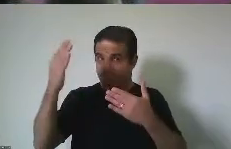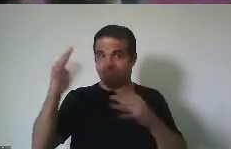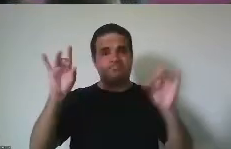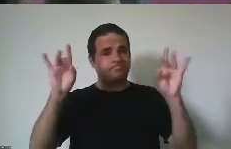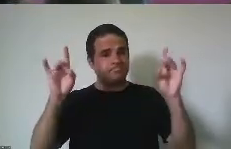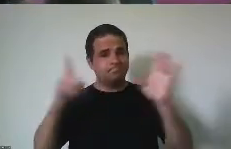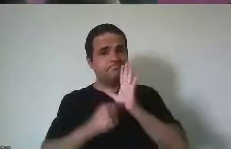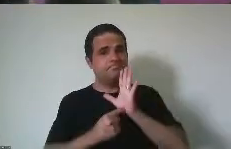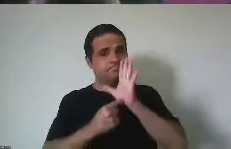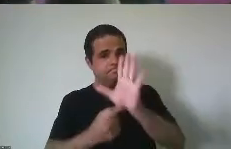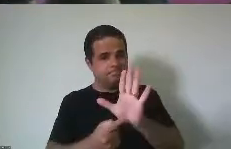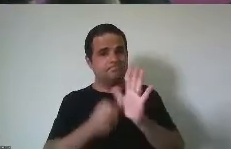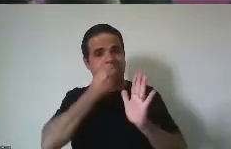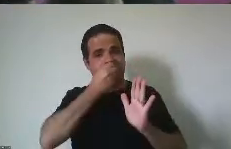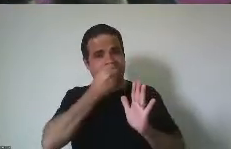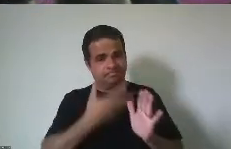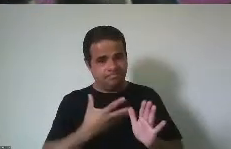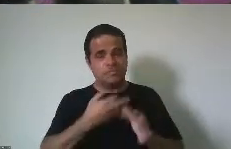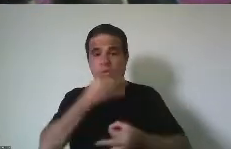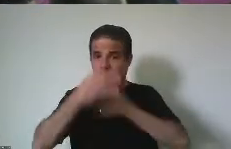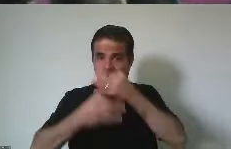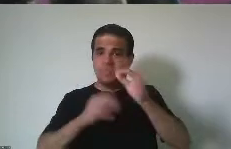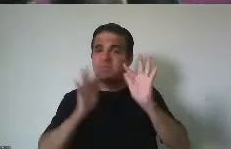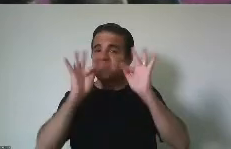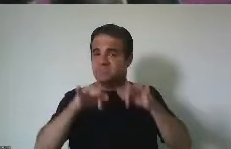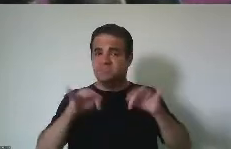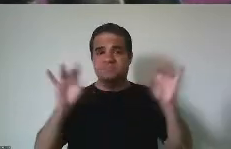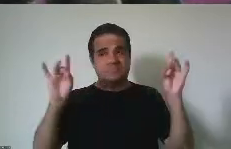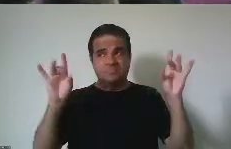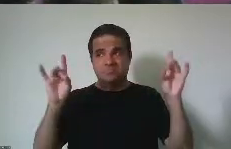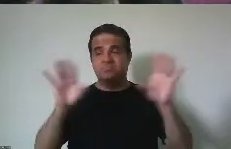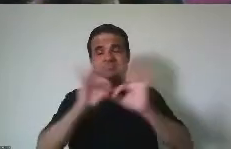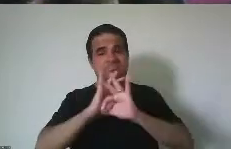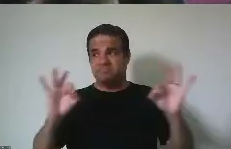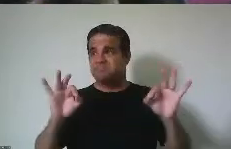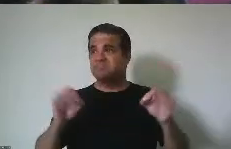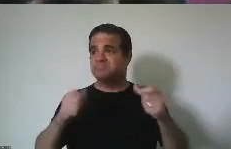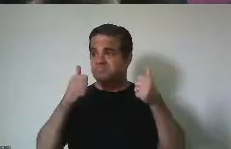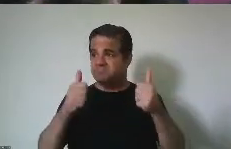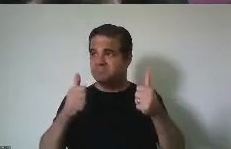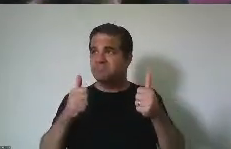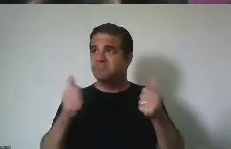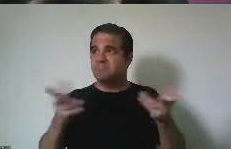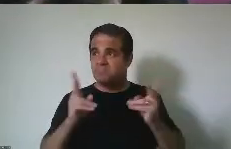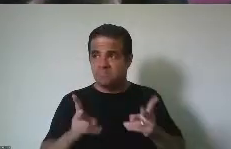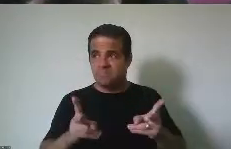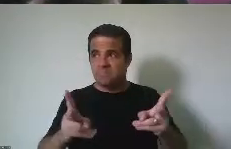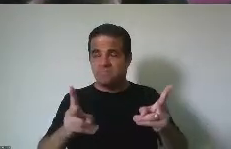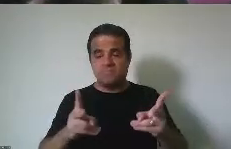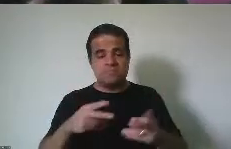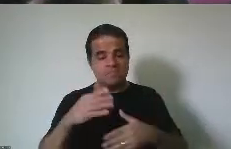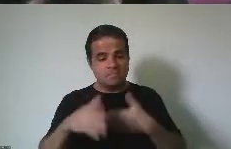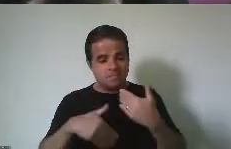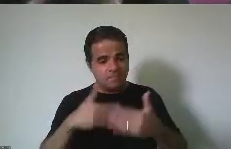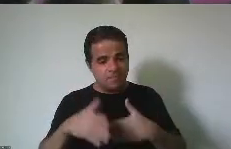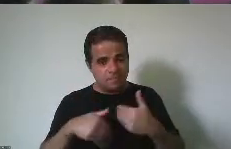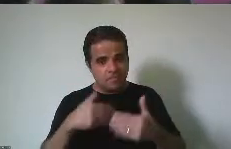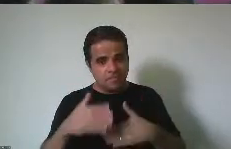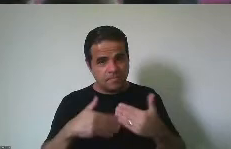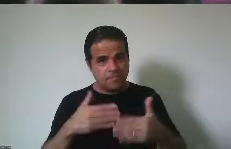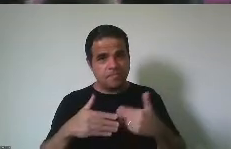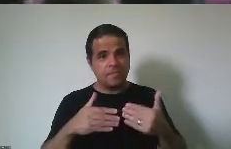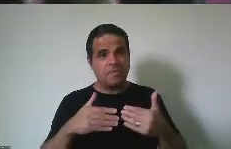pela pelo comentário final foi excelente vamos dar continuidade agora o evento se puder ficar com a gente vai